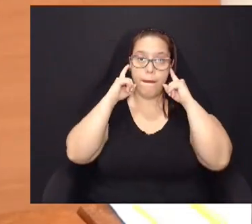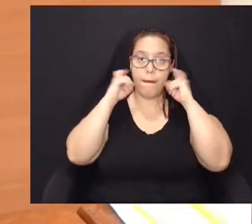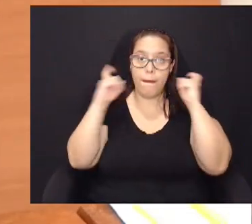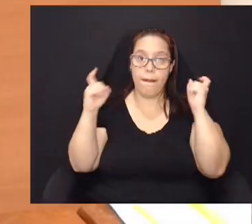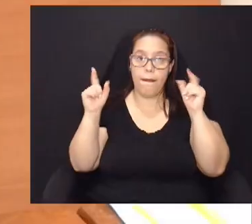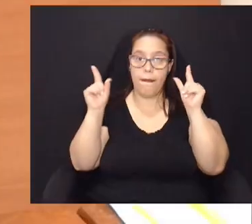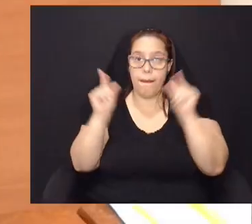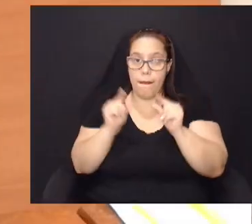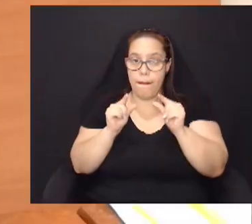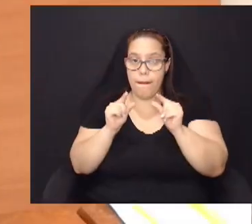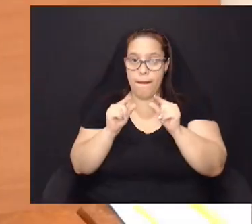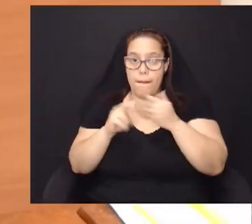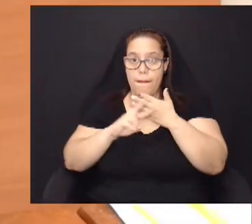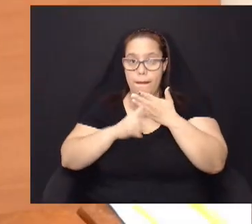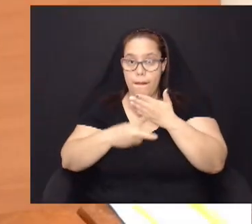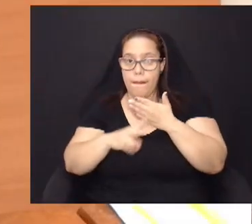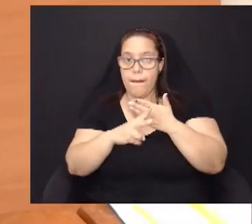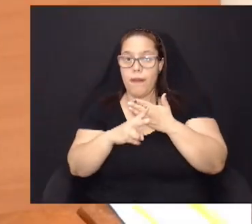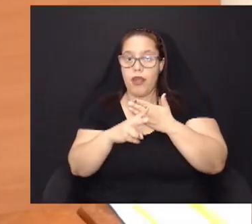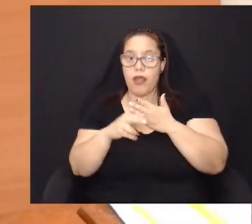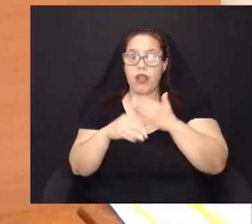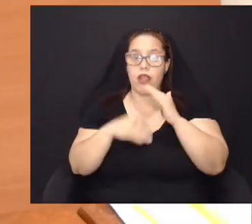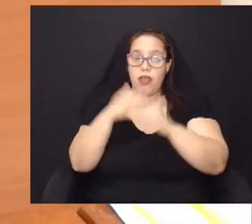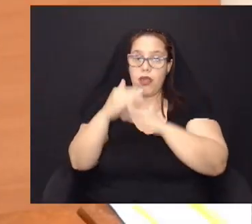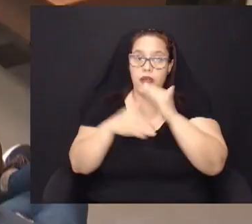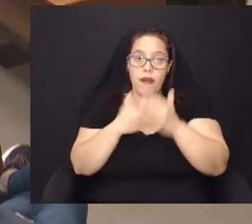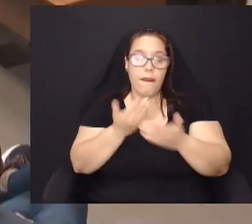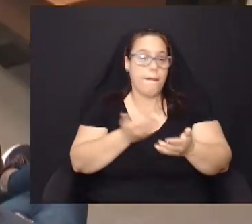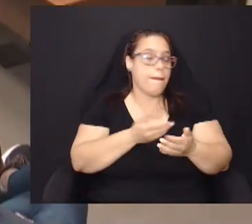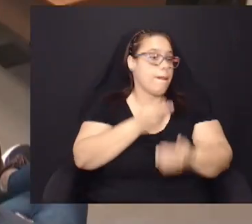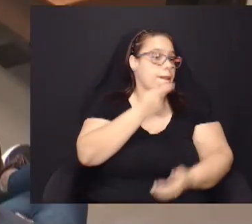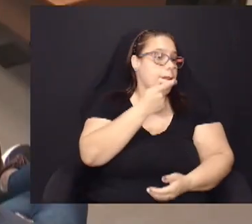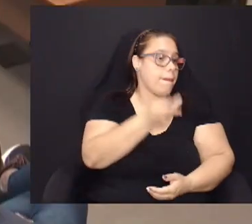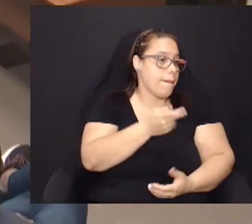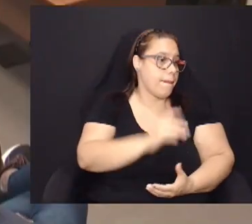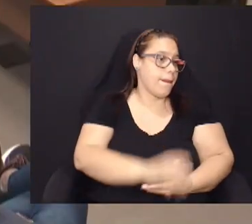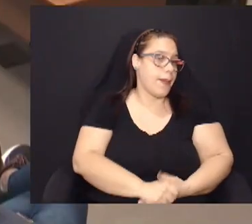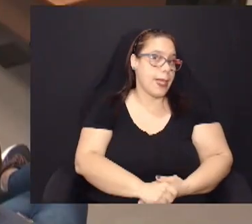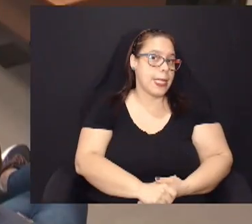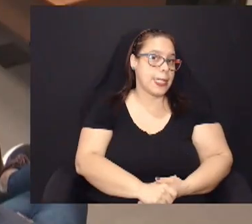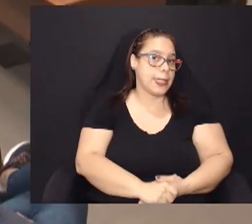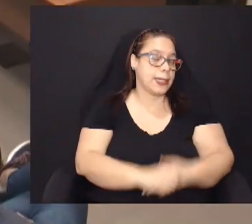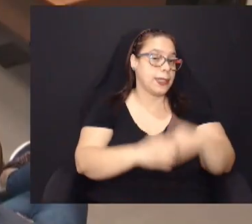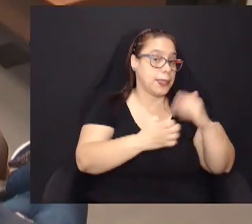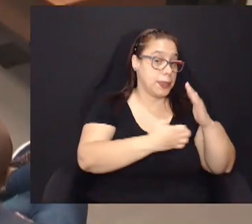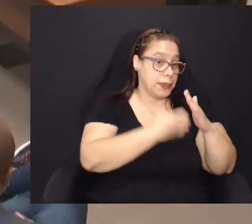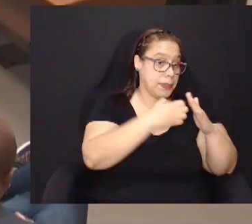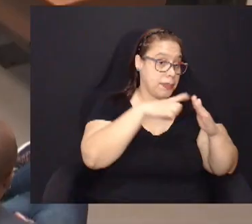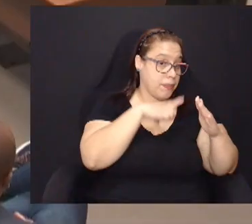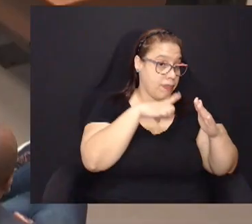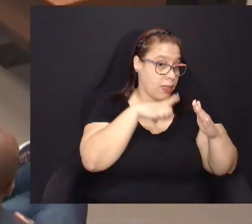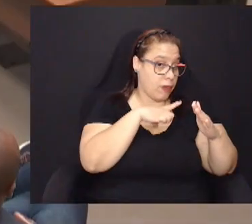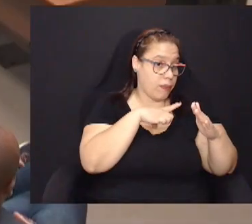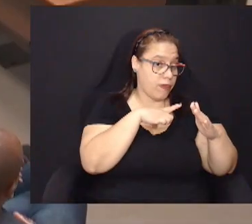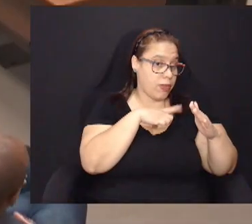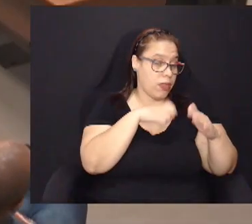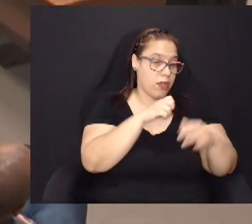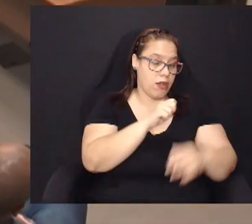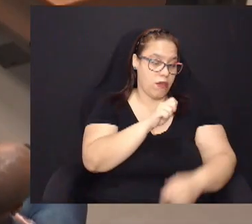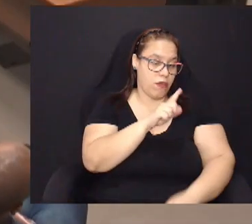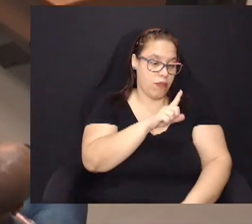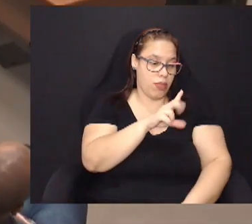diminuir o impacto que você está gerando. O que ele quis dizer é assim, a empresa tem o alvará